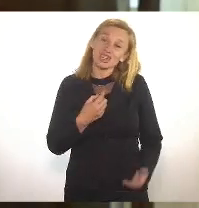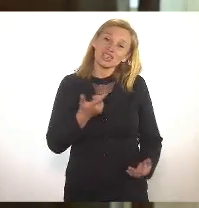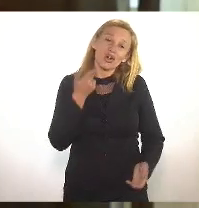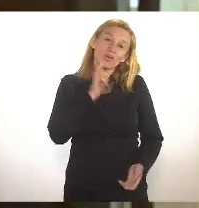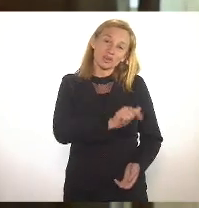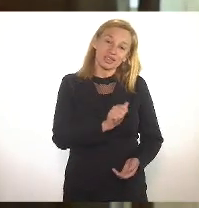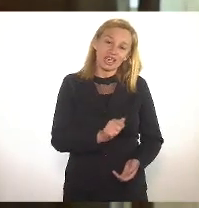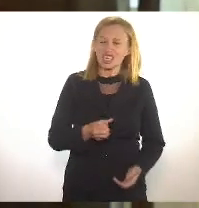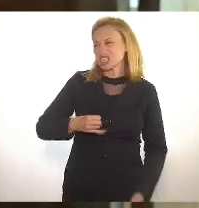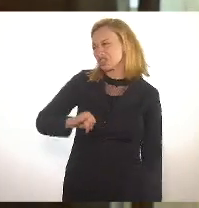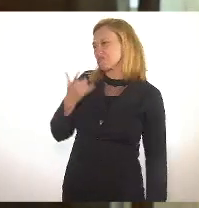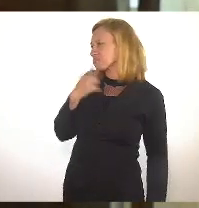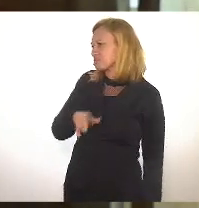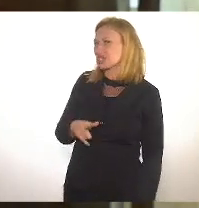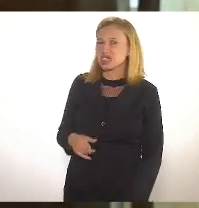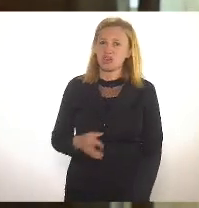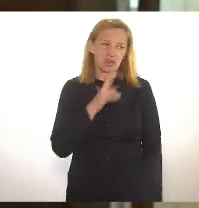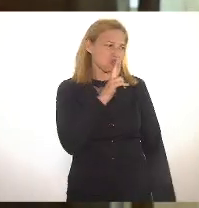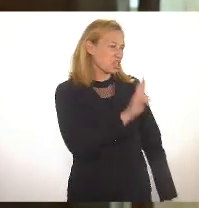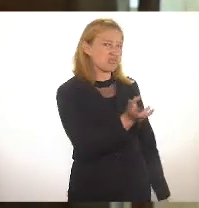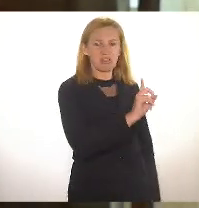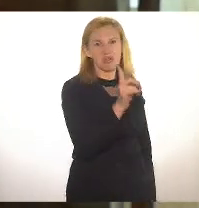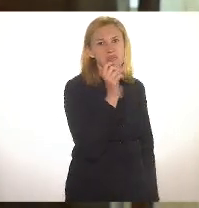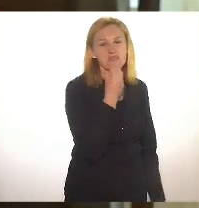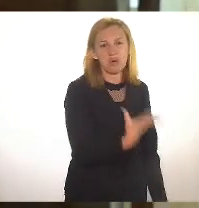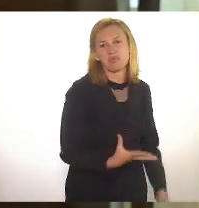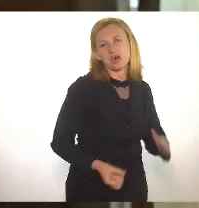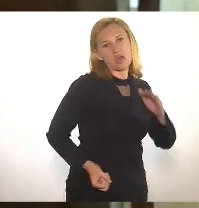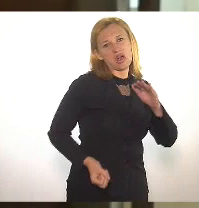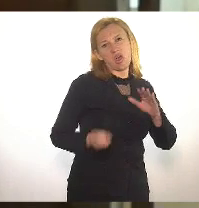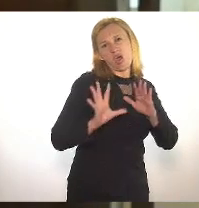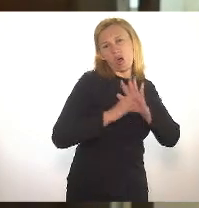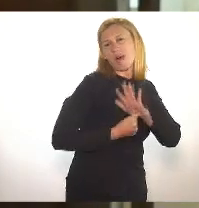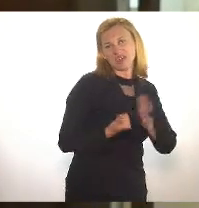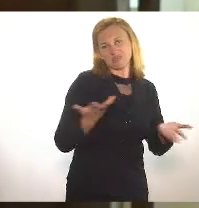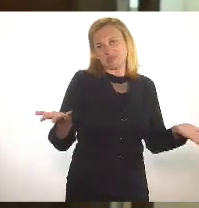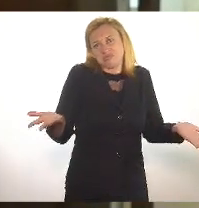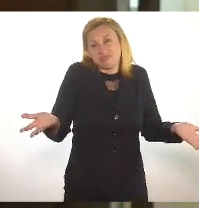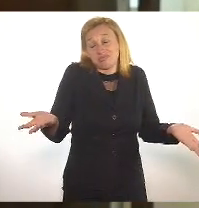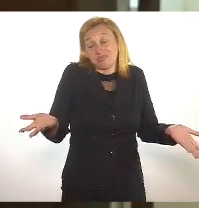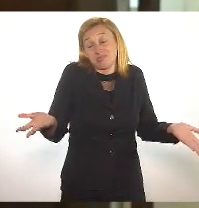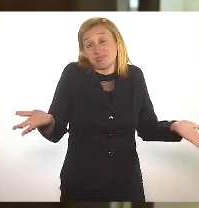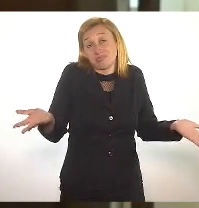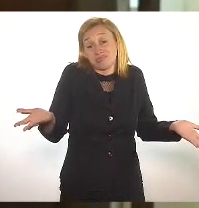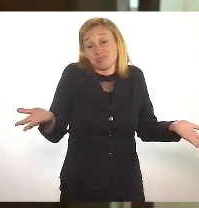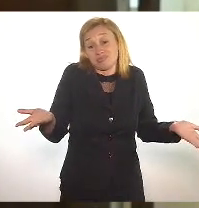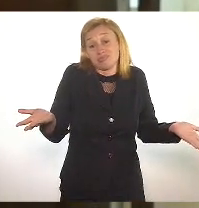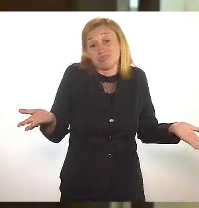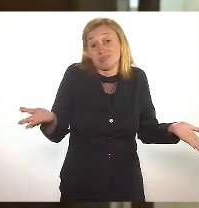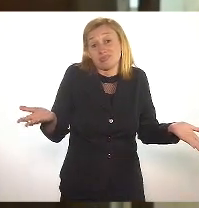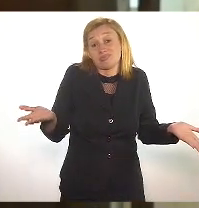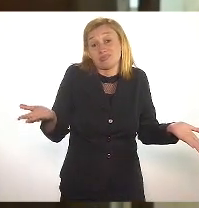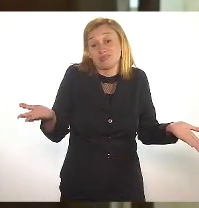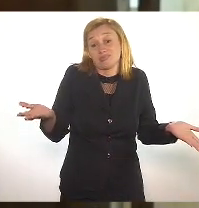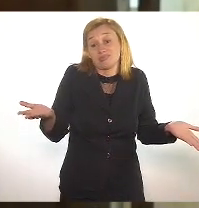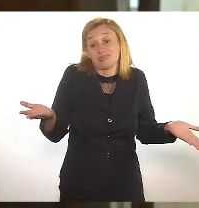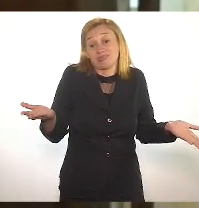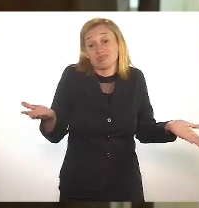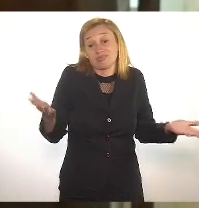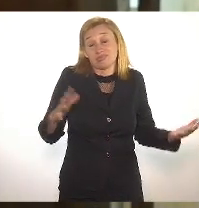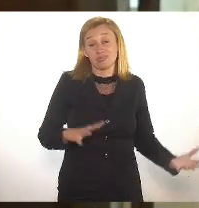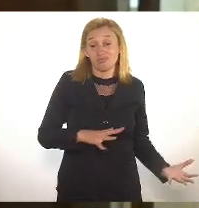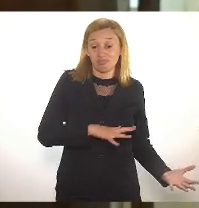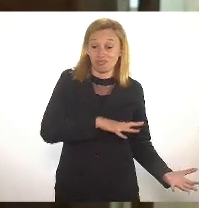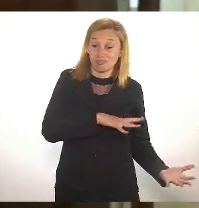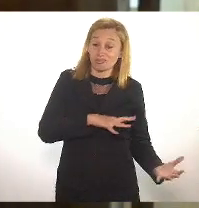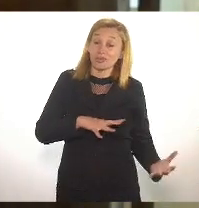não ganha, o resultado não é bom, é roubado. Ora, isso, uma nação do tamanho dos